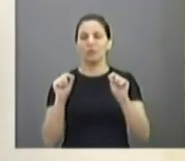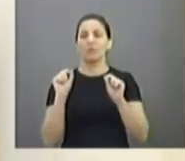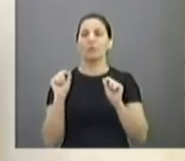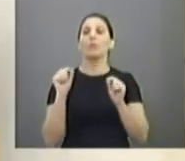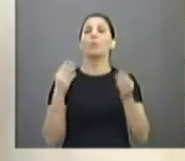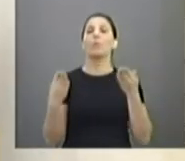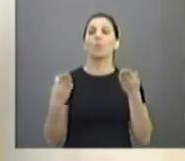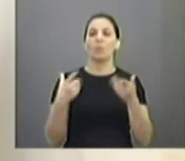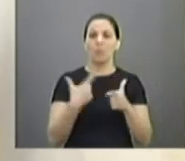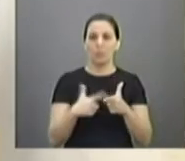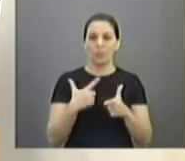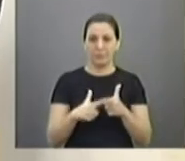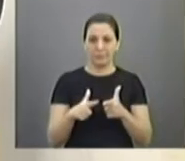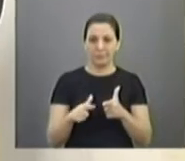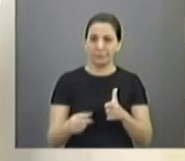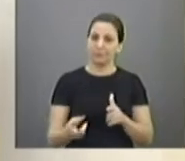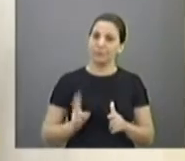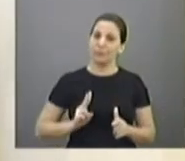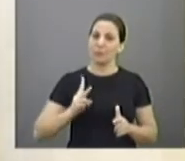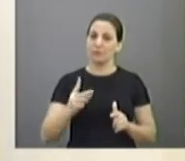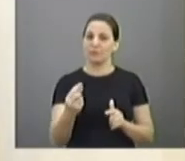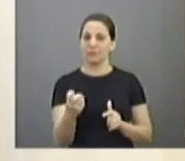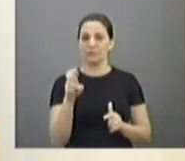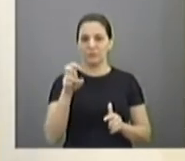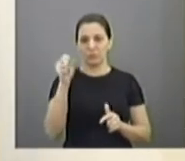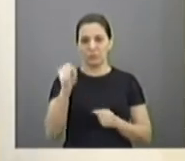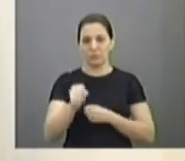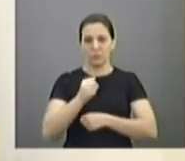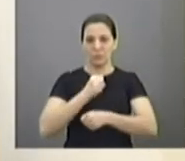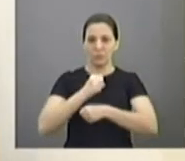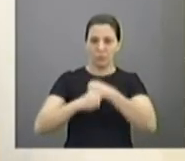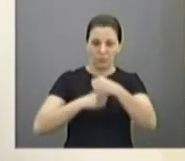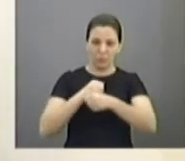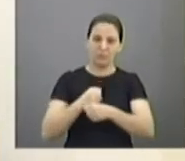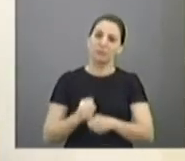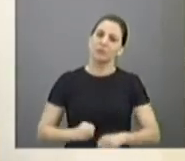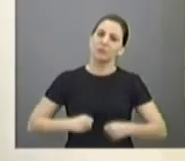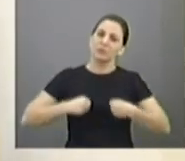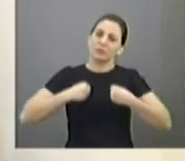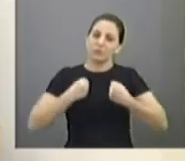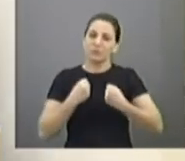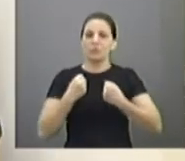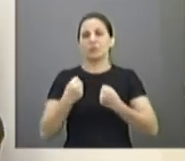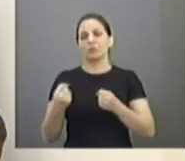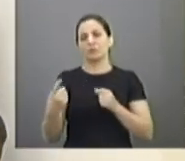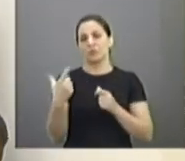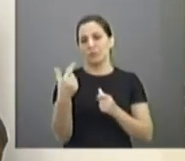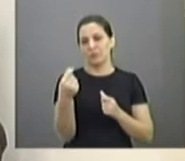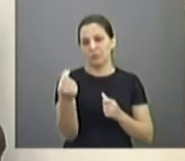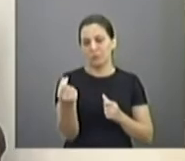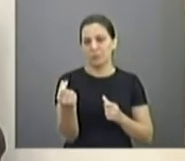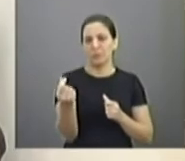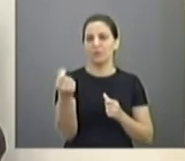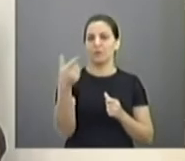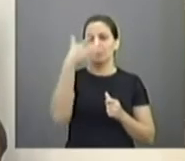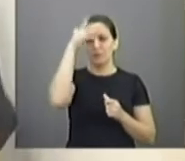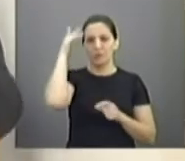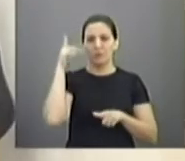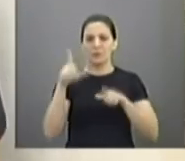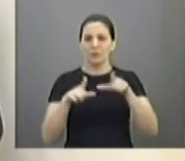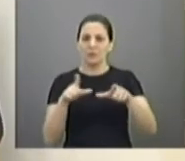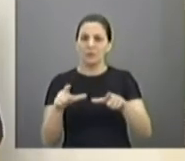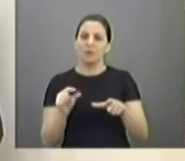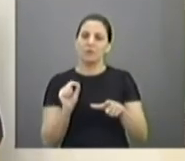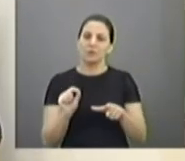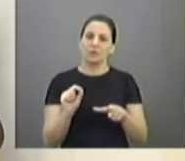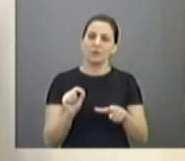que se reconhecer que nos últimos 5 anos foi feito um esforço enorme do ponto de vista econômico da prefeitura com os funcionários públicos municipais?